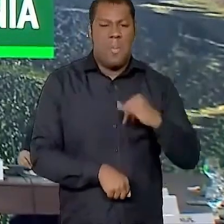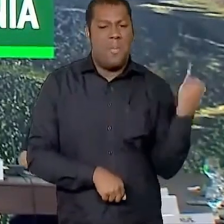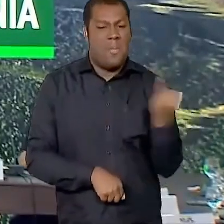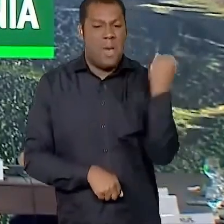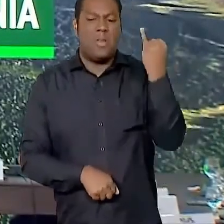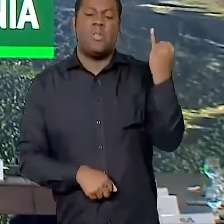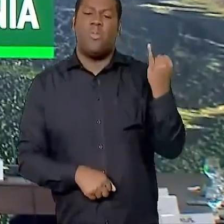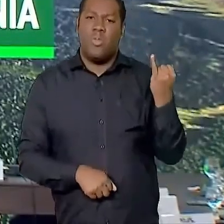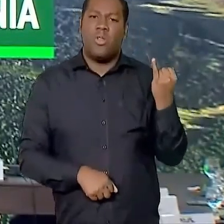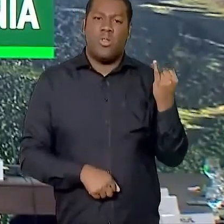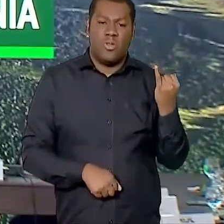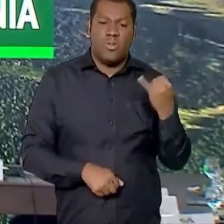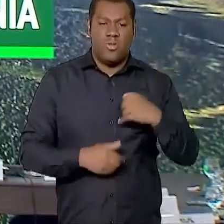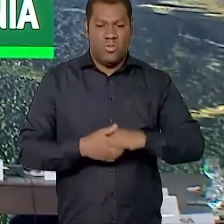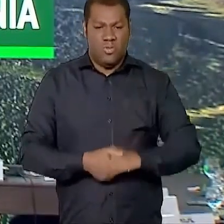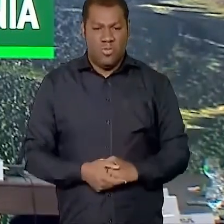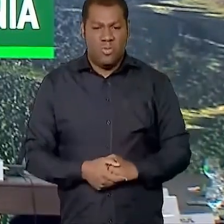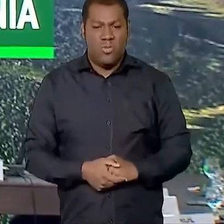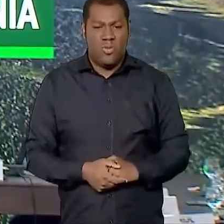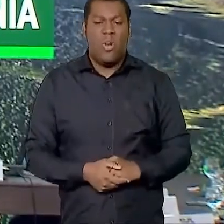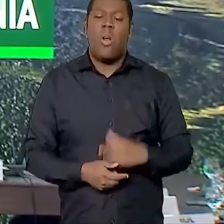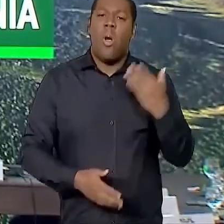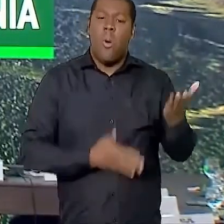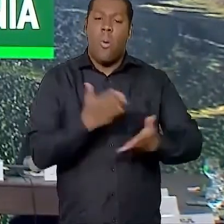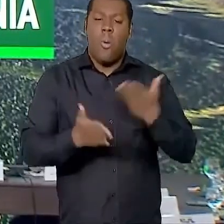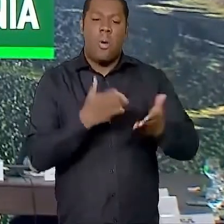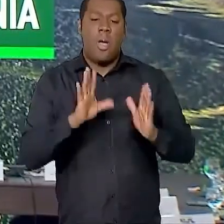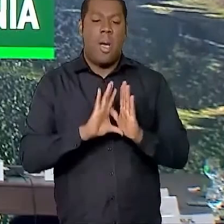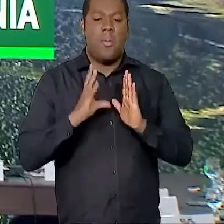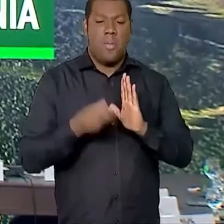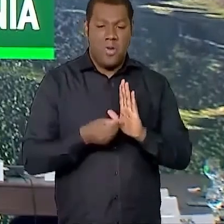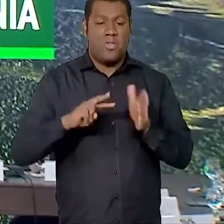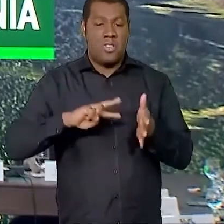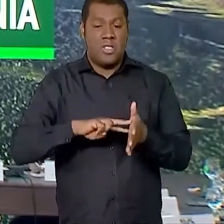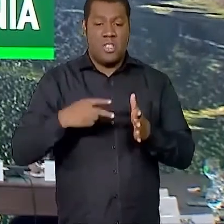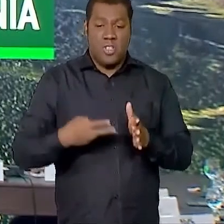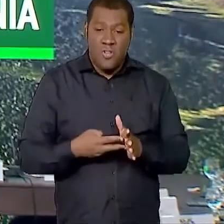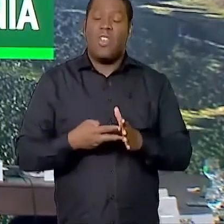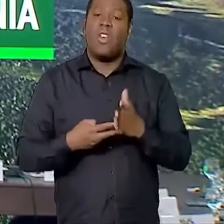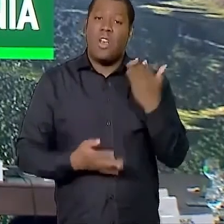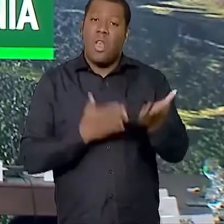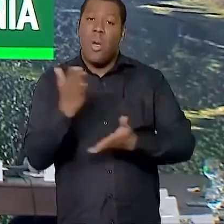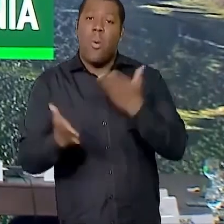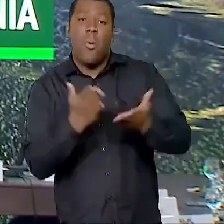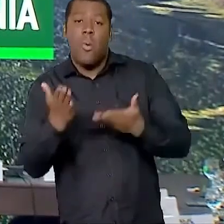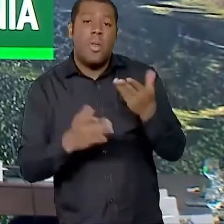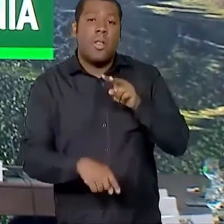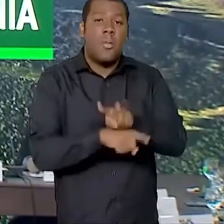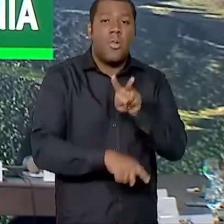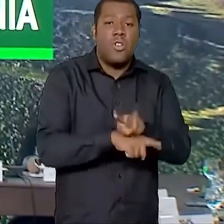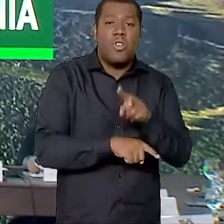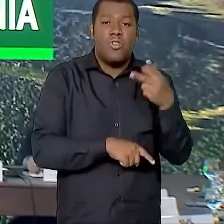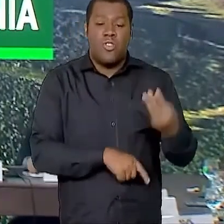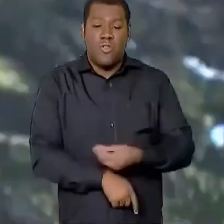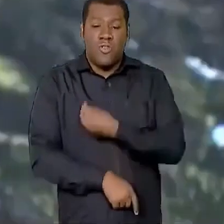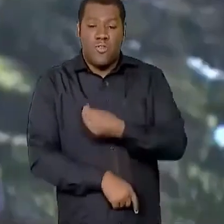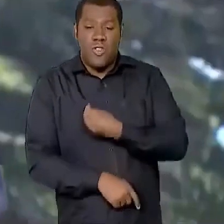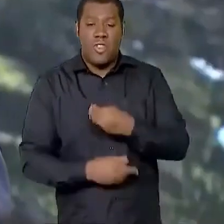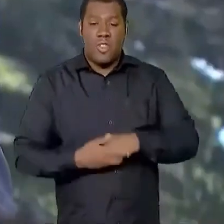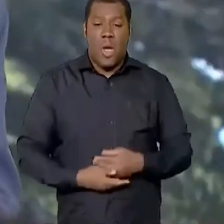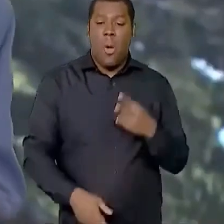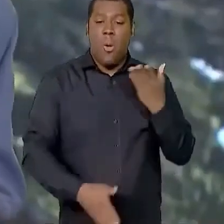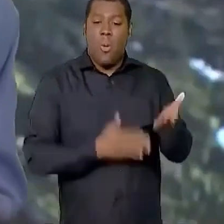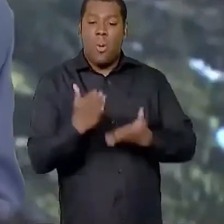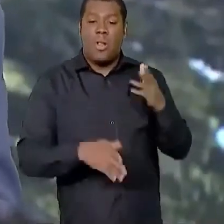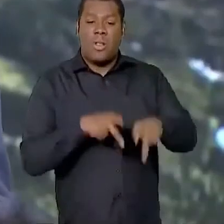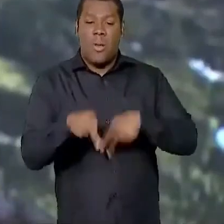importante existente no planeta Terra, porque cuidar da Amazônia significa cuidar da vida, significa cuidar dos nossos